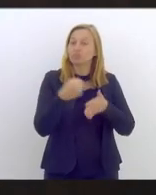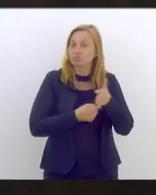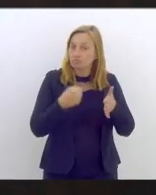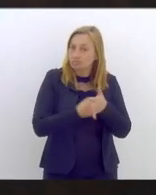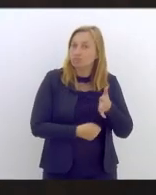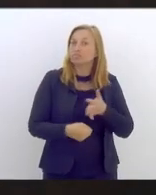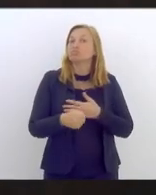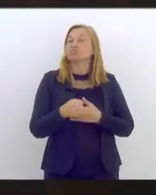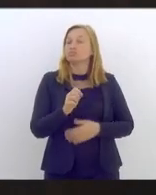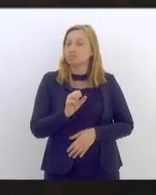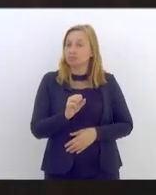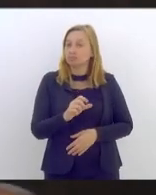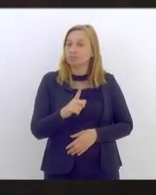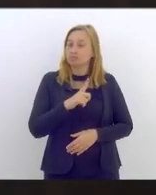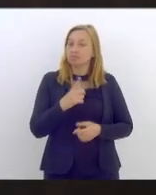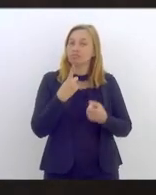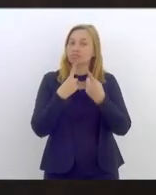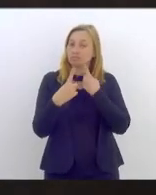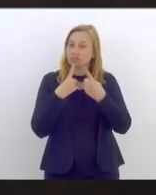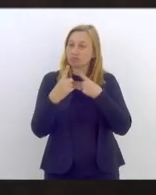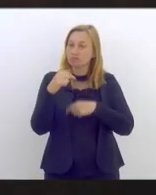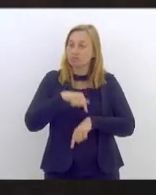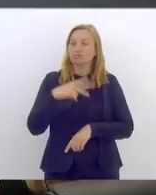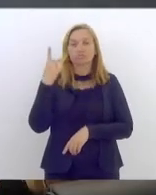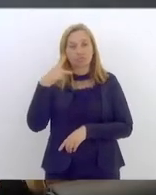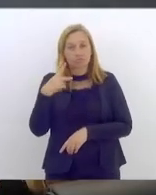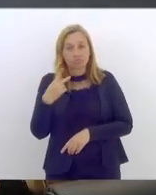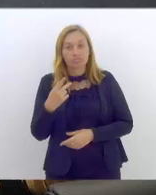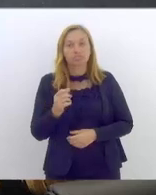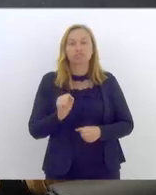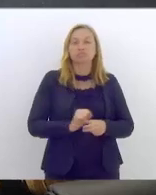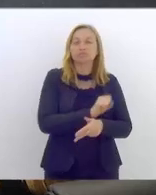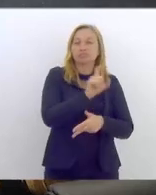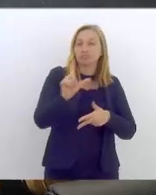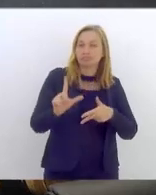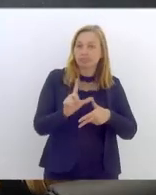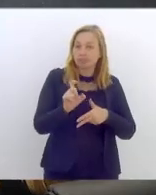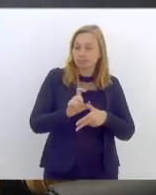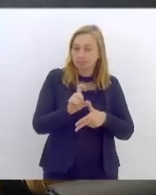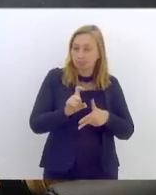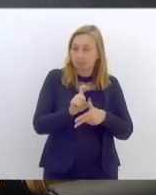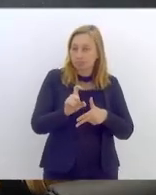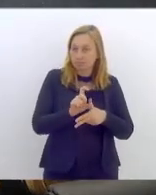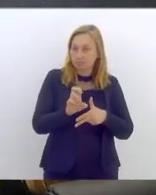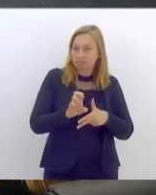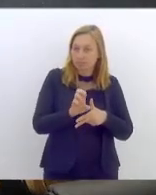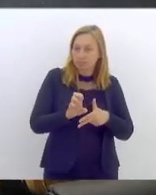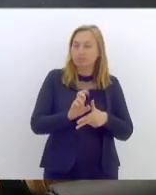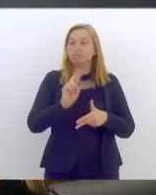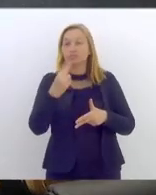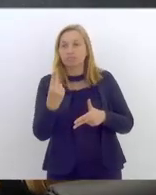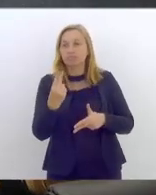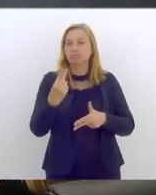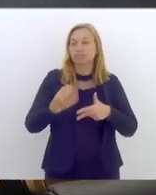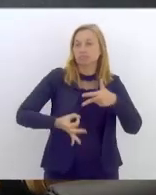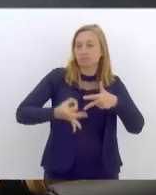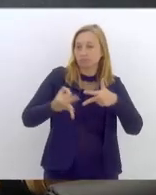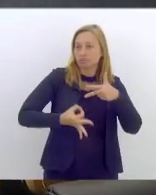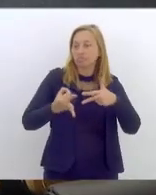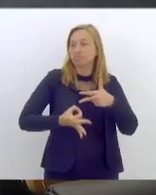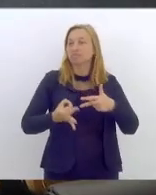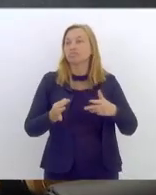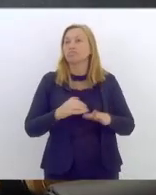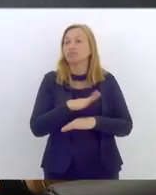que é para dialogar aqui no Parlamento no Poder Executivo ou no tribunal de justiça enfim